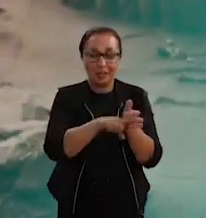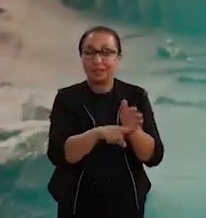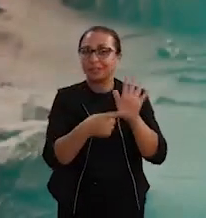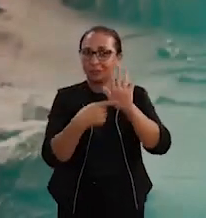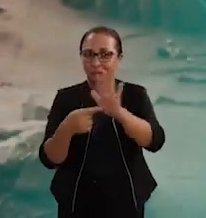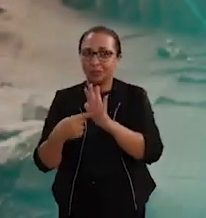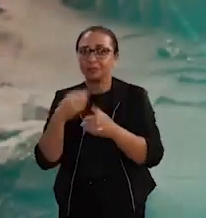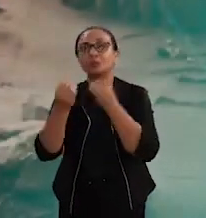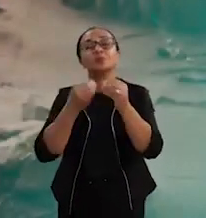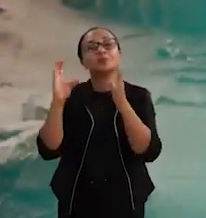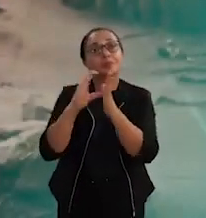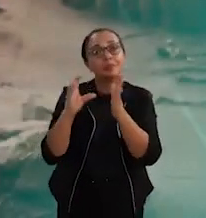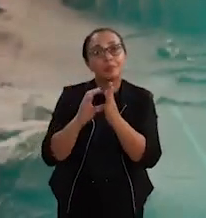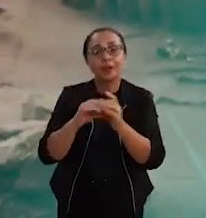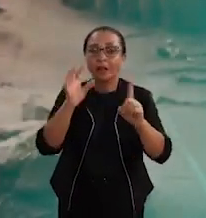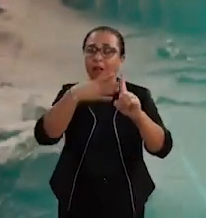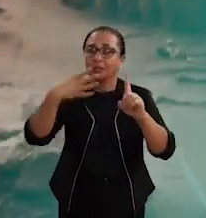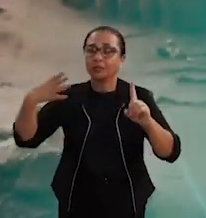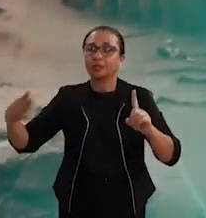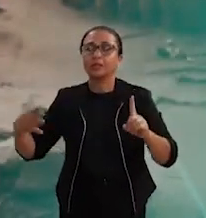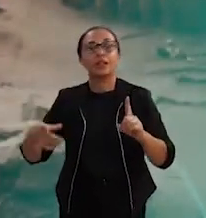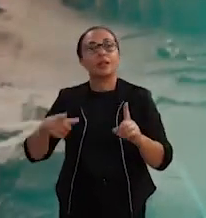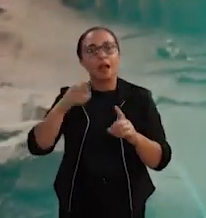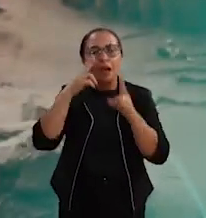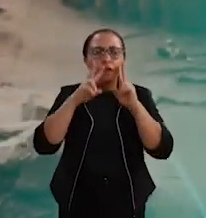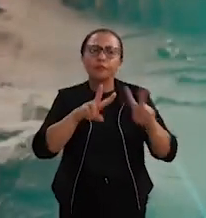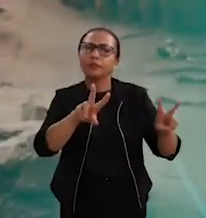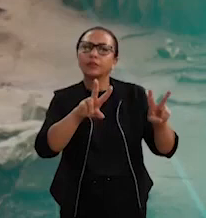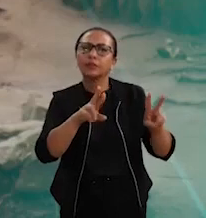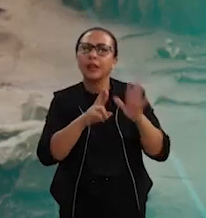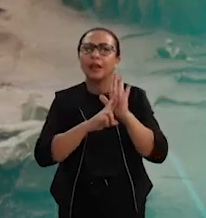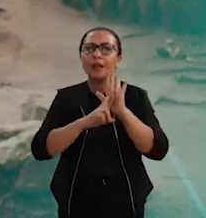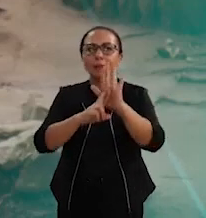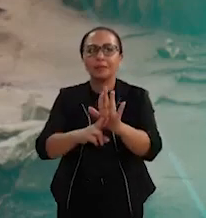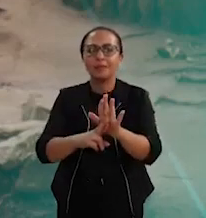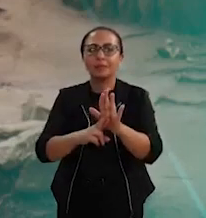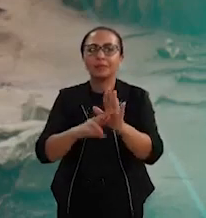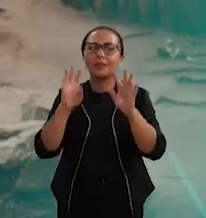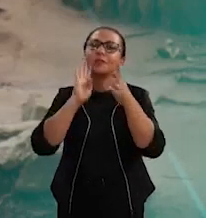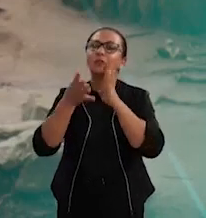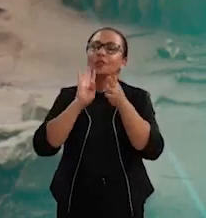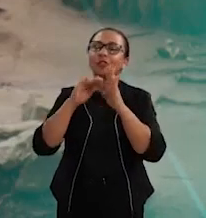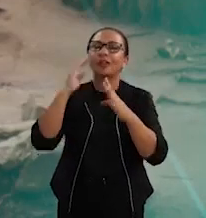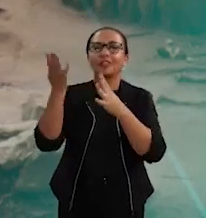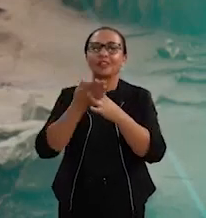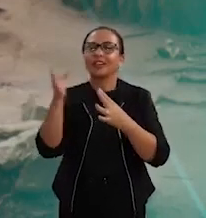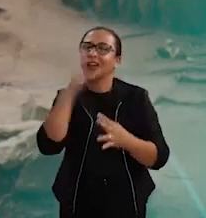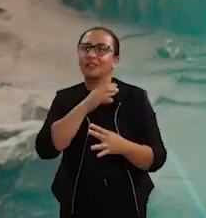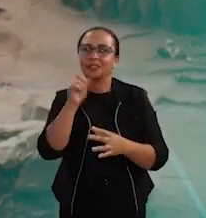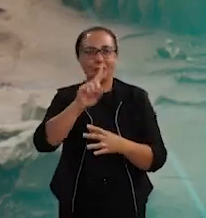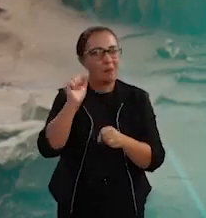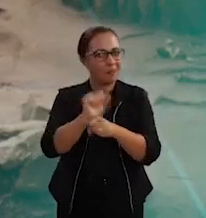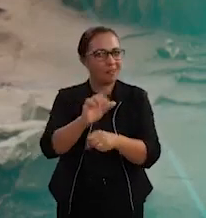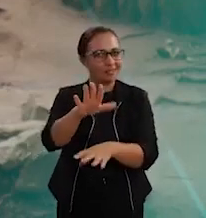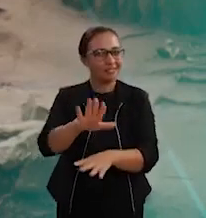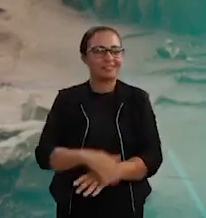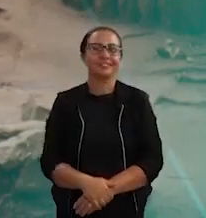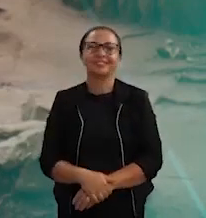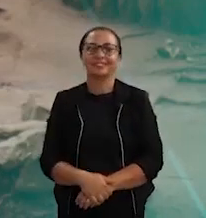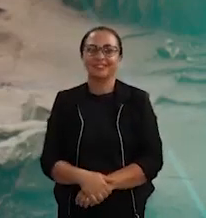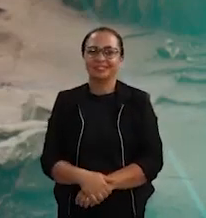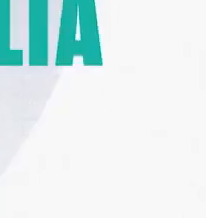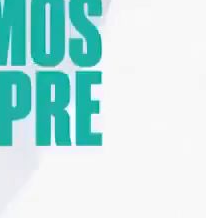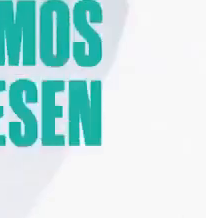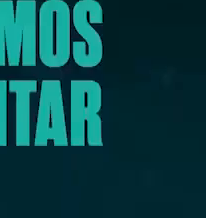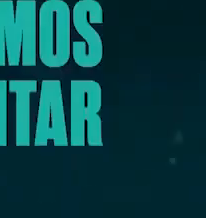pouco. Pesquisa mostra como a comunidade LGBTQIA+ é vista e representada no Facebook. O intervalo é rápido, não saia